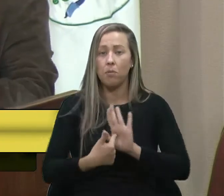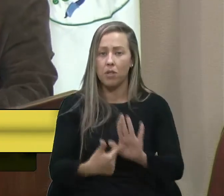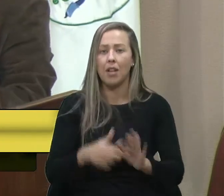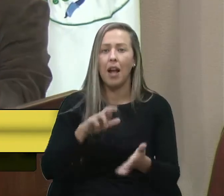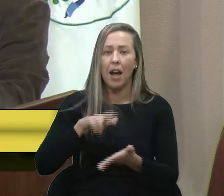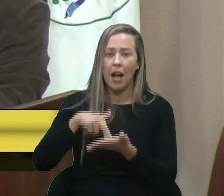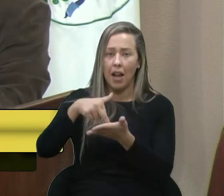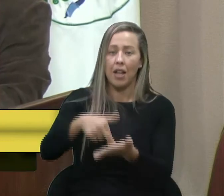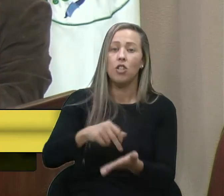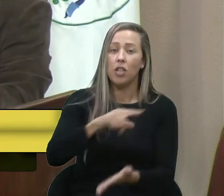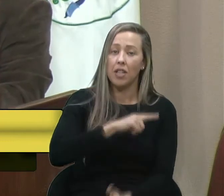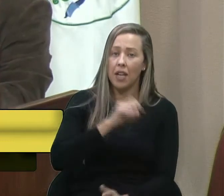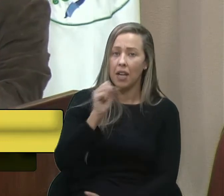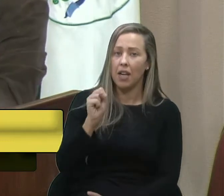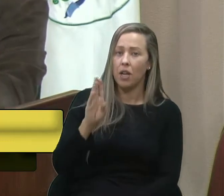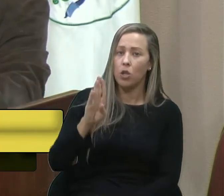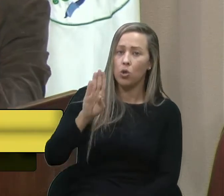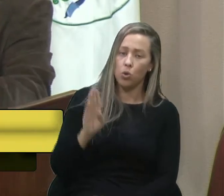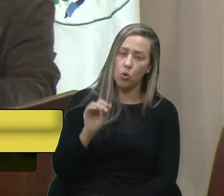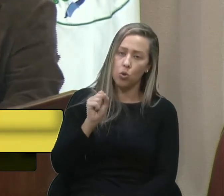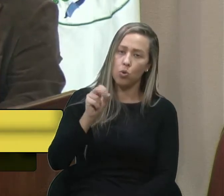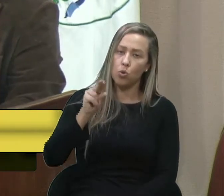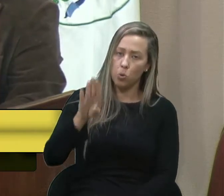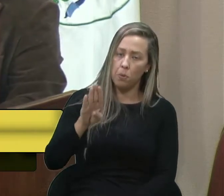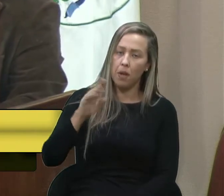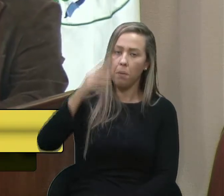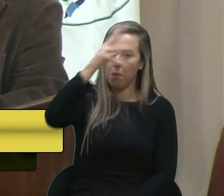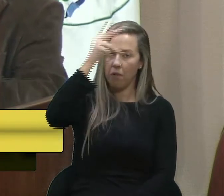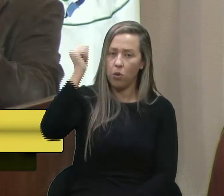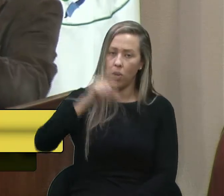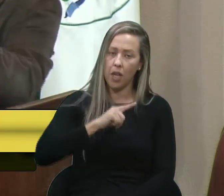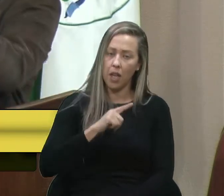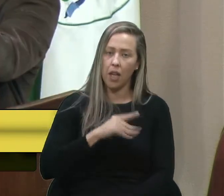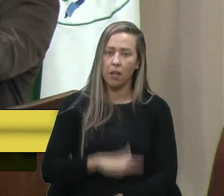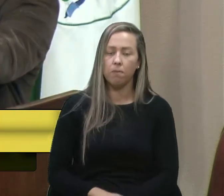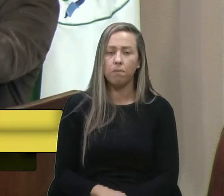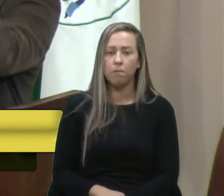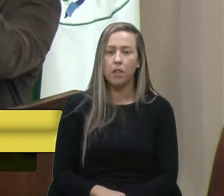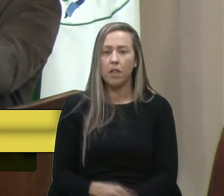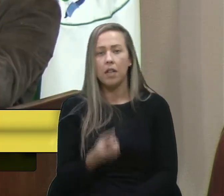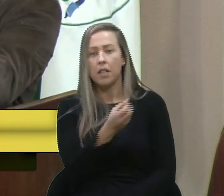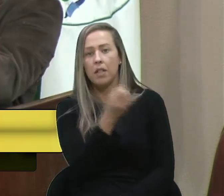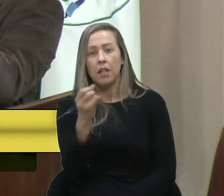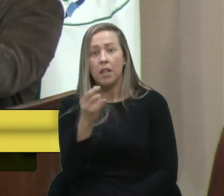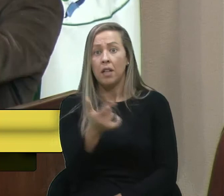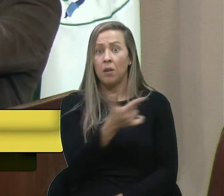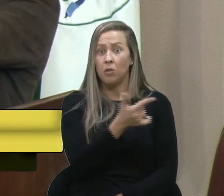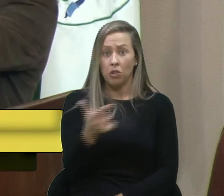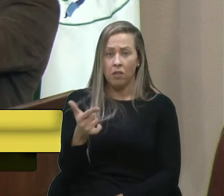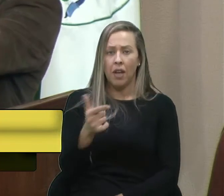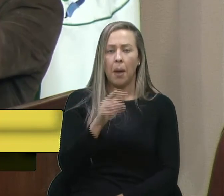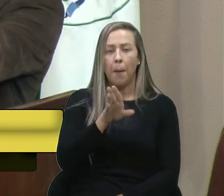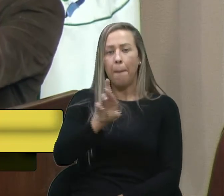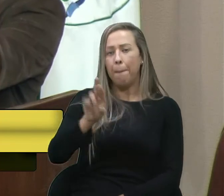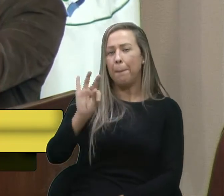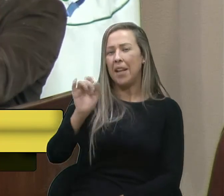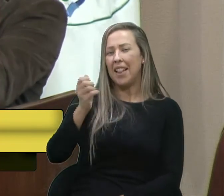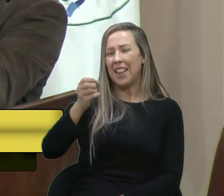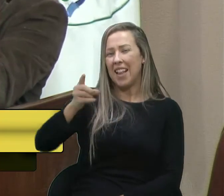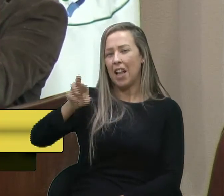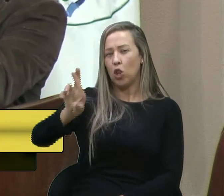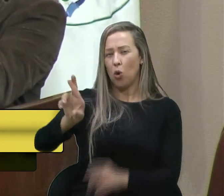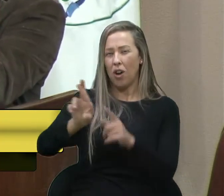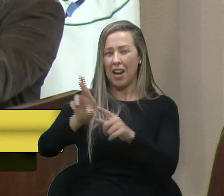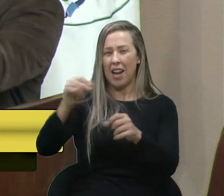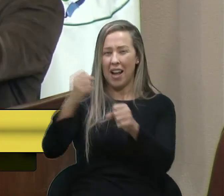nas subprefeituras diante de várias situações. Até que nós não conseguimos colocar o britador em dia e dar um maquinário